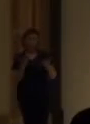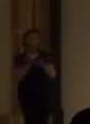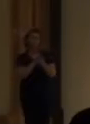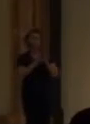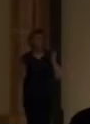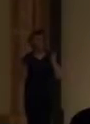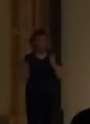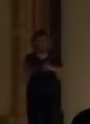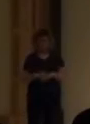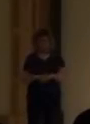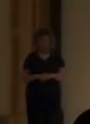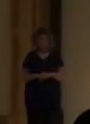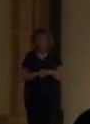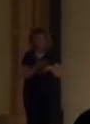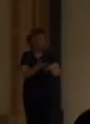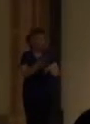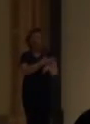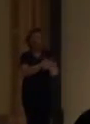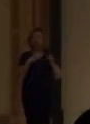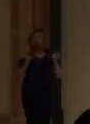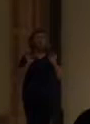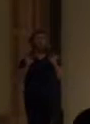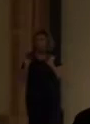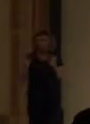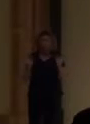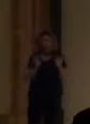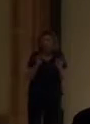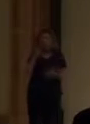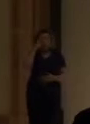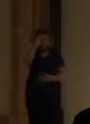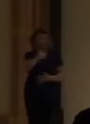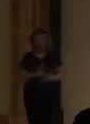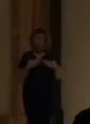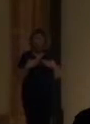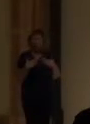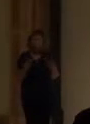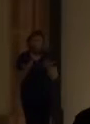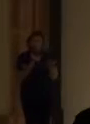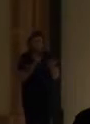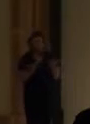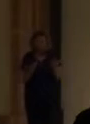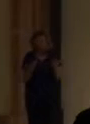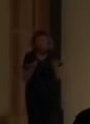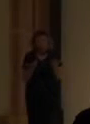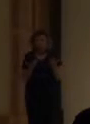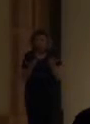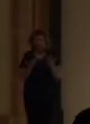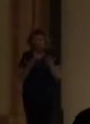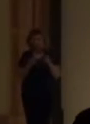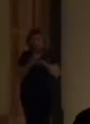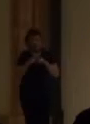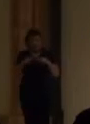perceber o que é um humano. O humano enquanto espécie, todos os